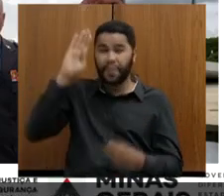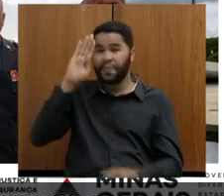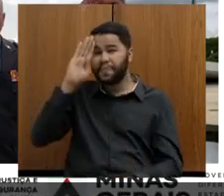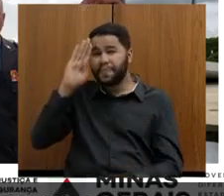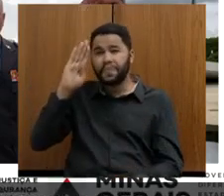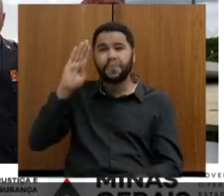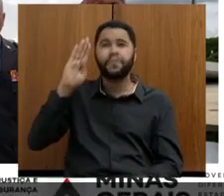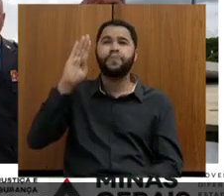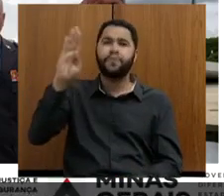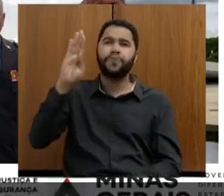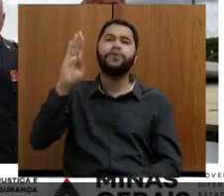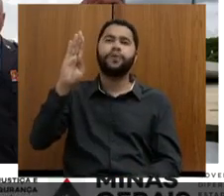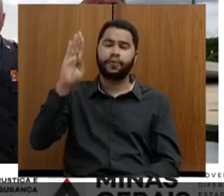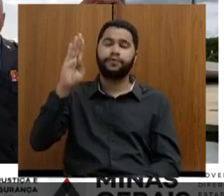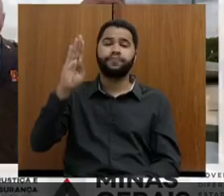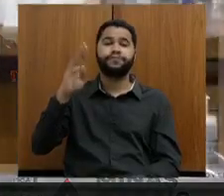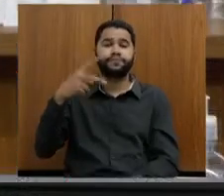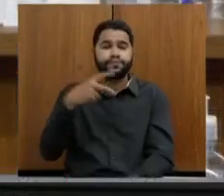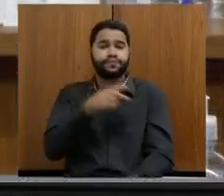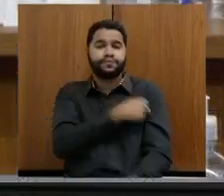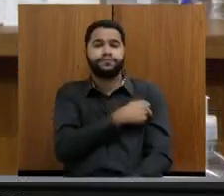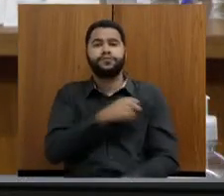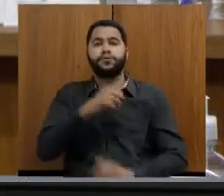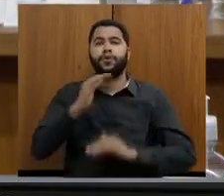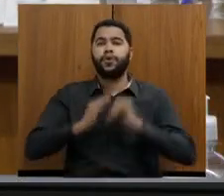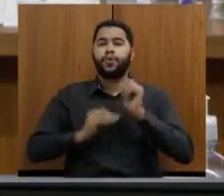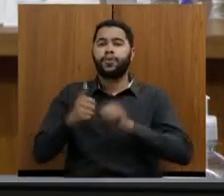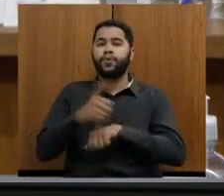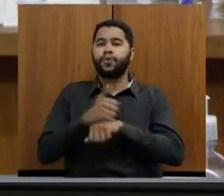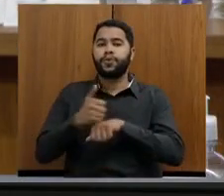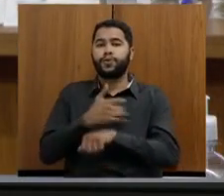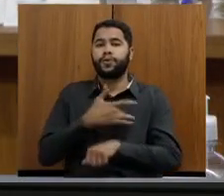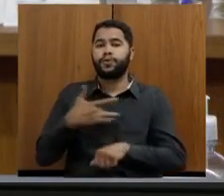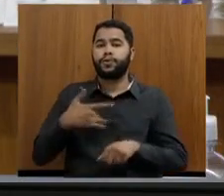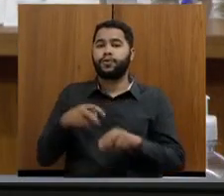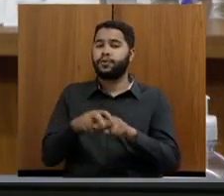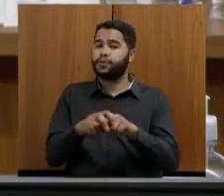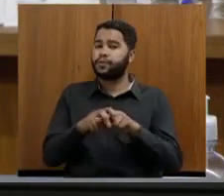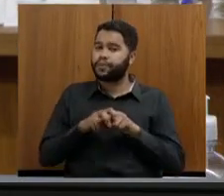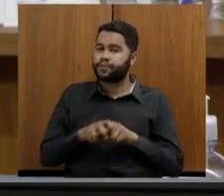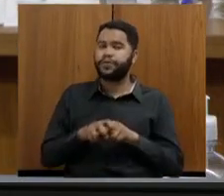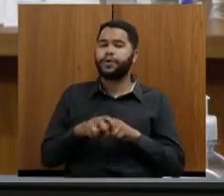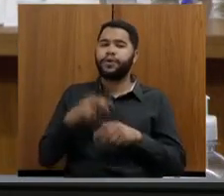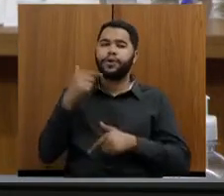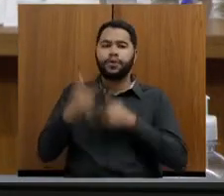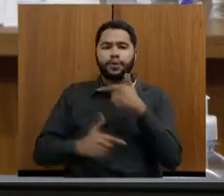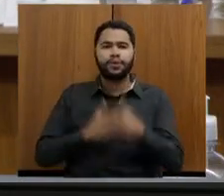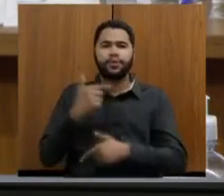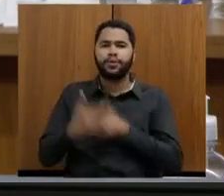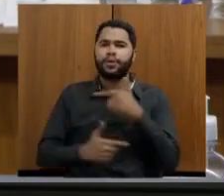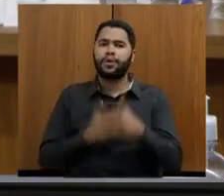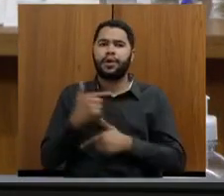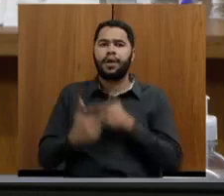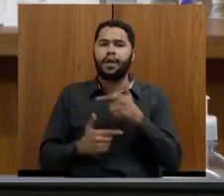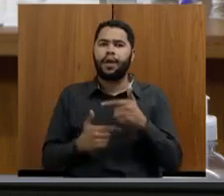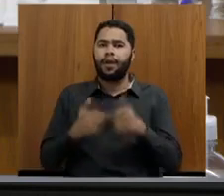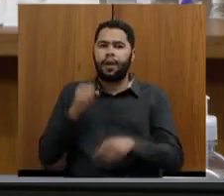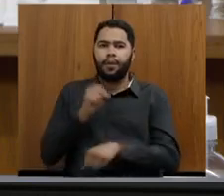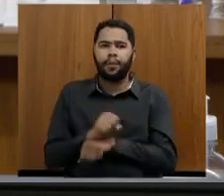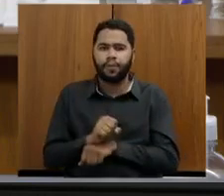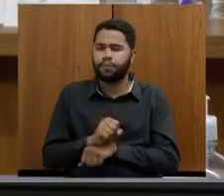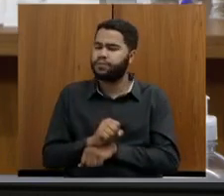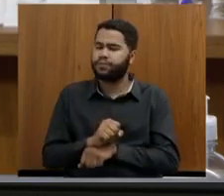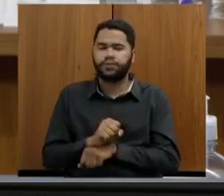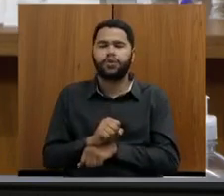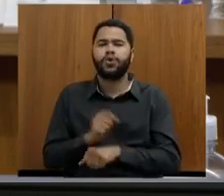priorização de vacinação dos nossos Profissionais de Saúde em razão de um trabalho que não se interrompeu